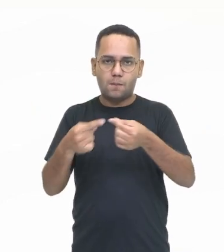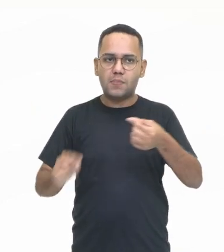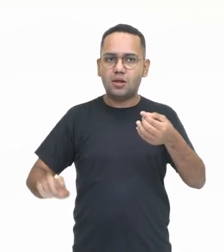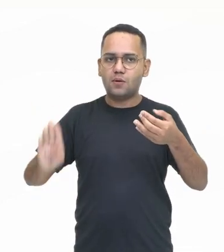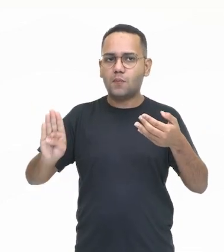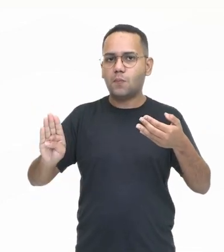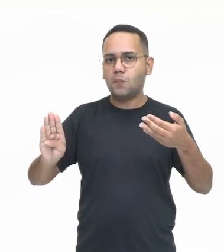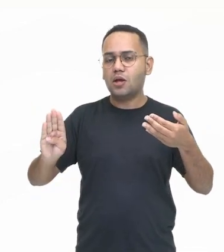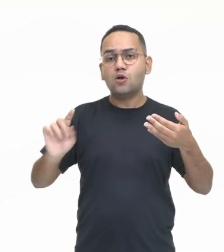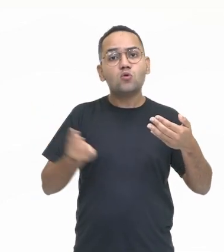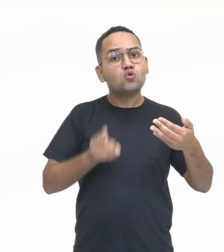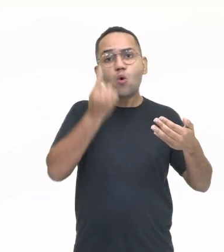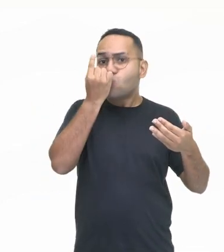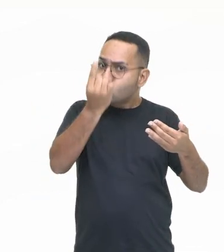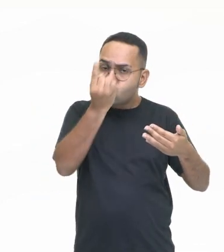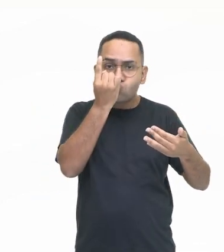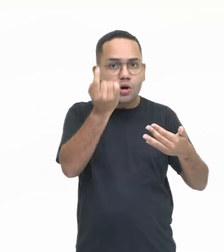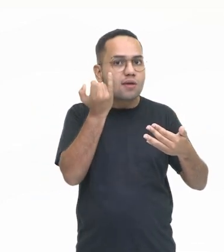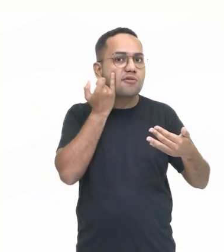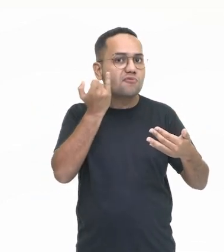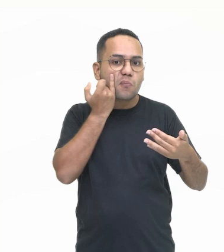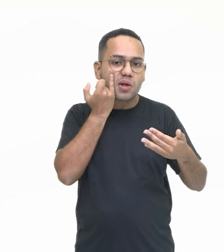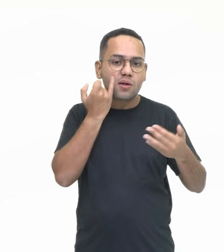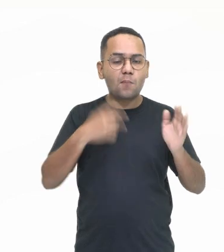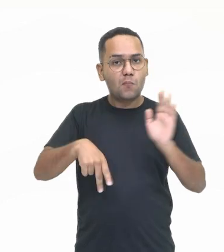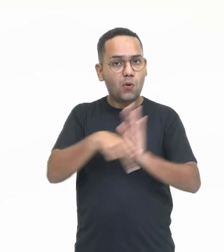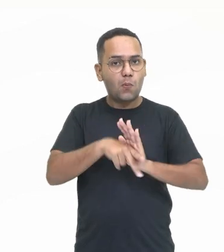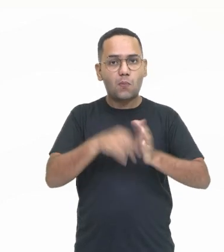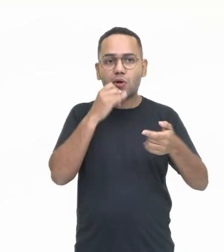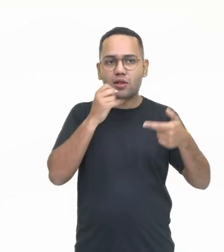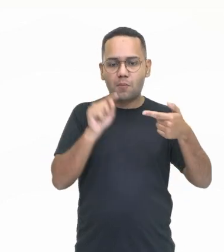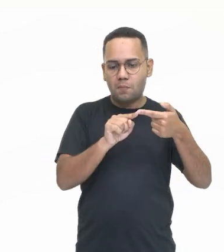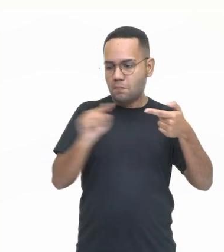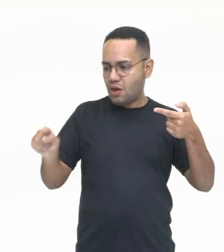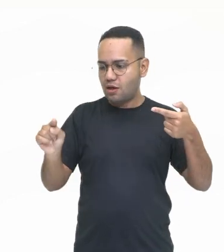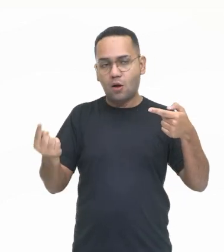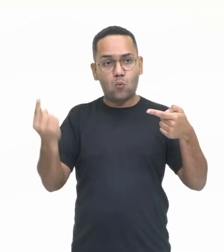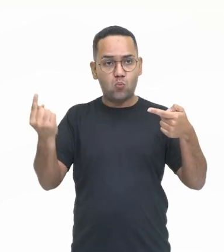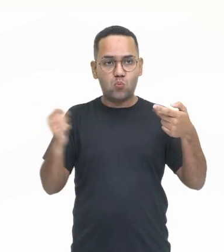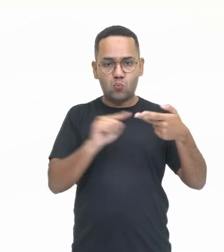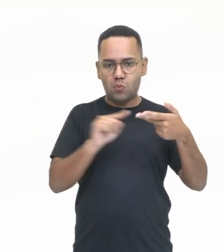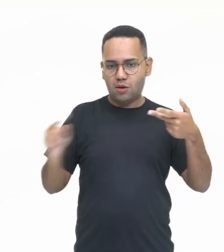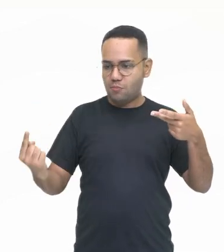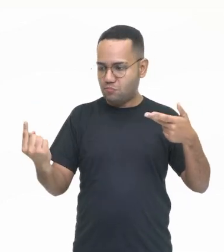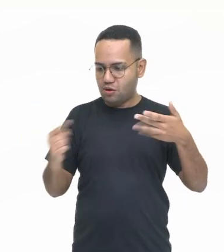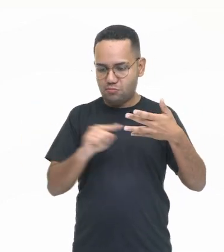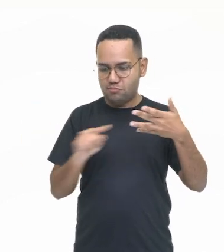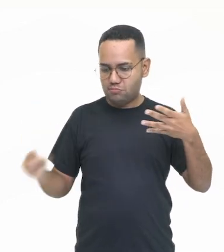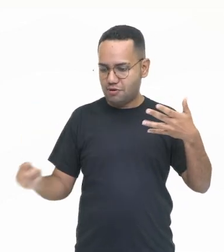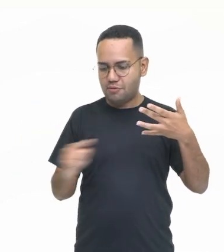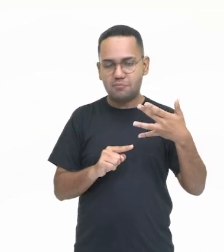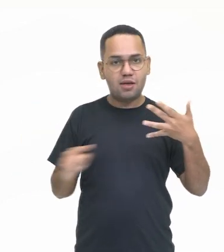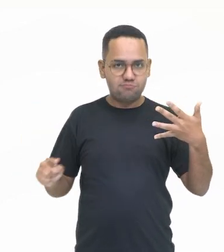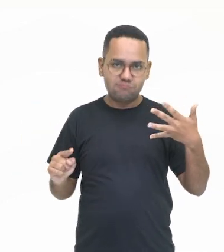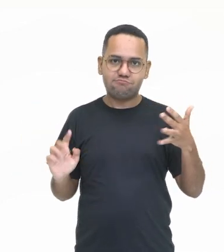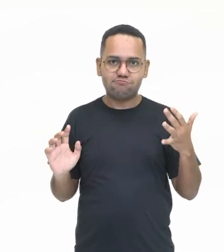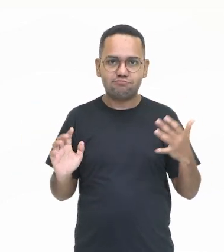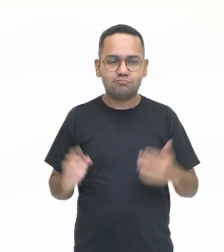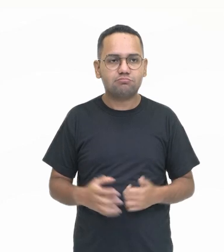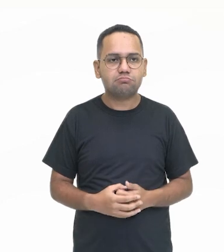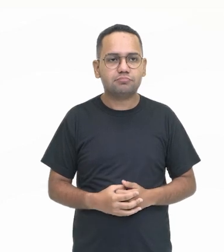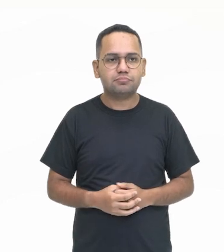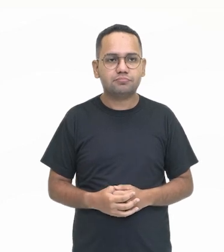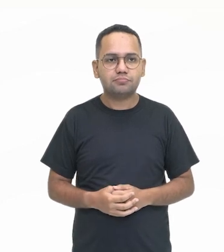A possui apenas um único correspondente em B, tá? Isso é importante porque a função só